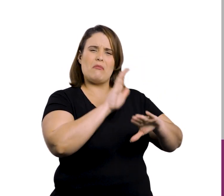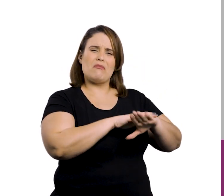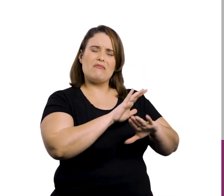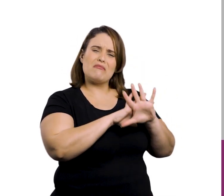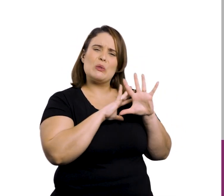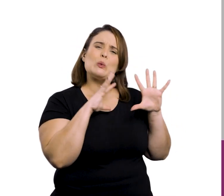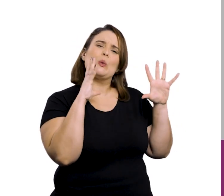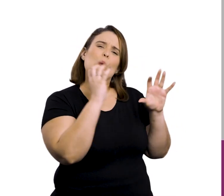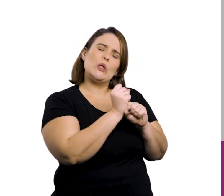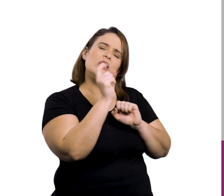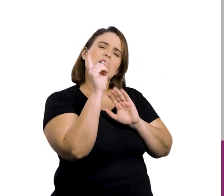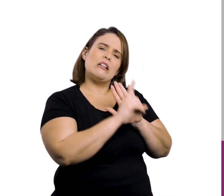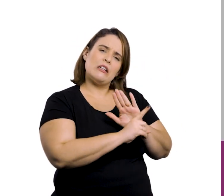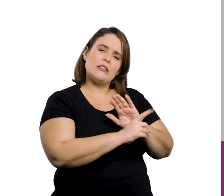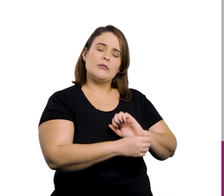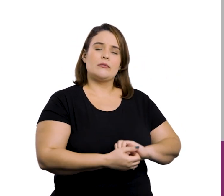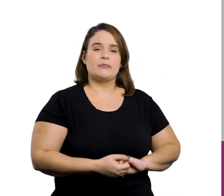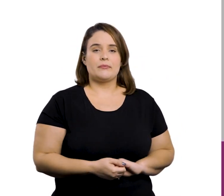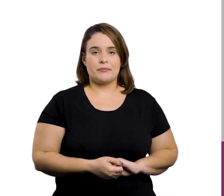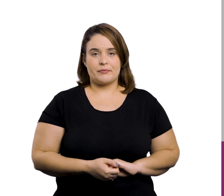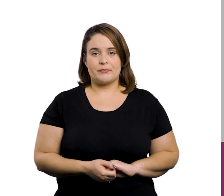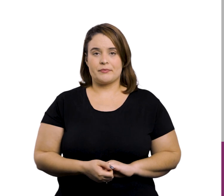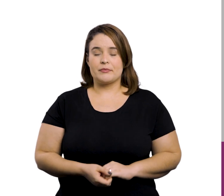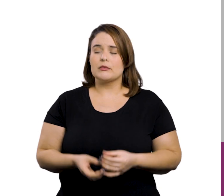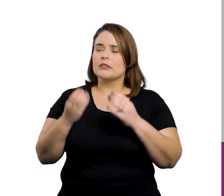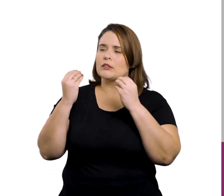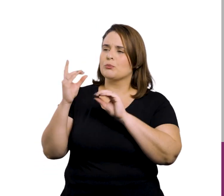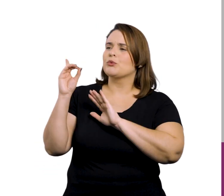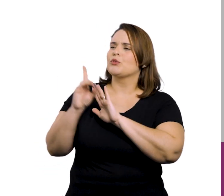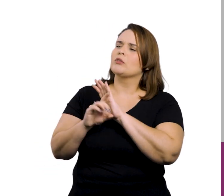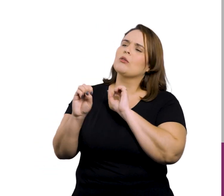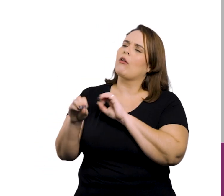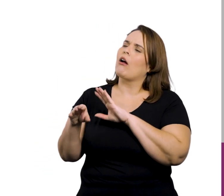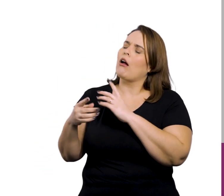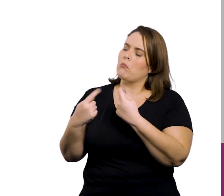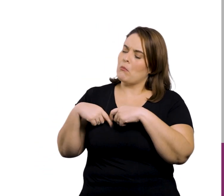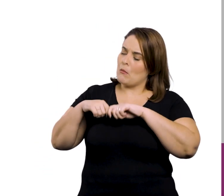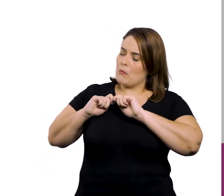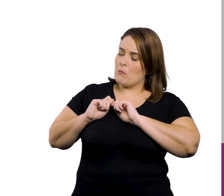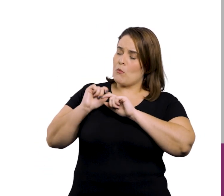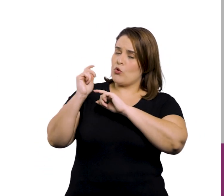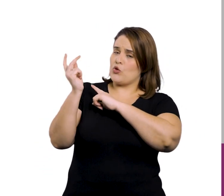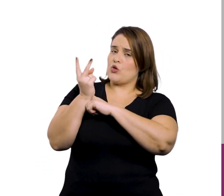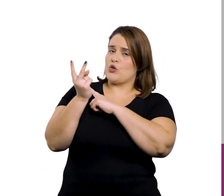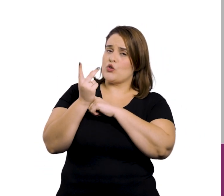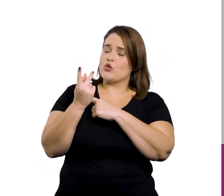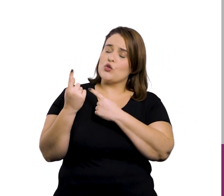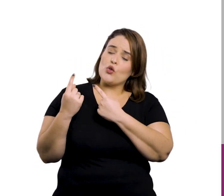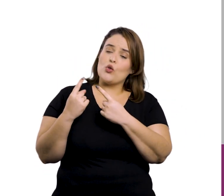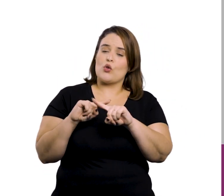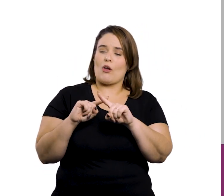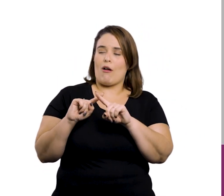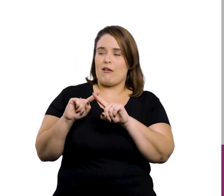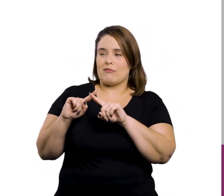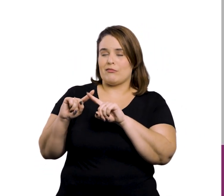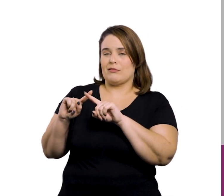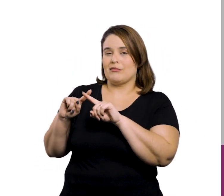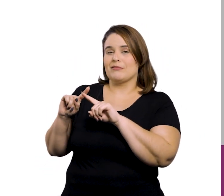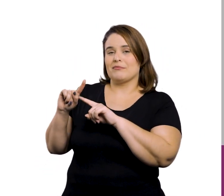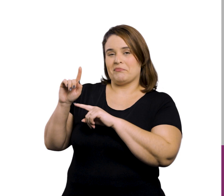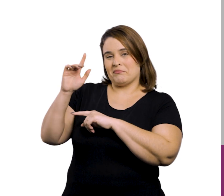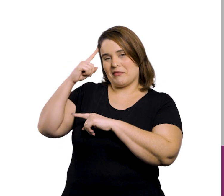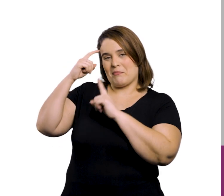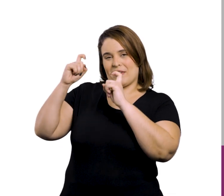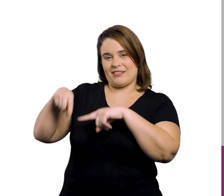como impossibilita a realização integral desse direito. Como o direito à educação pode nos proteger contra